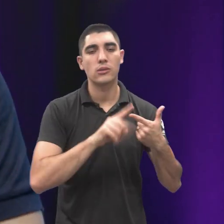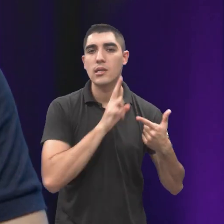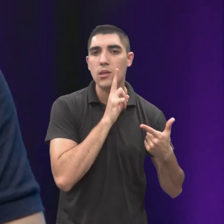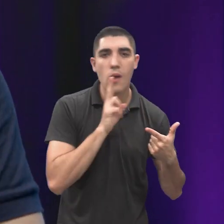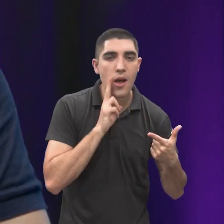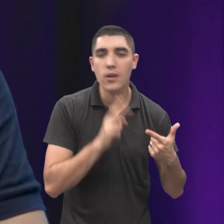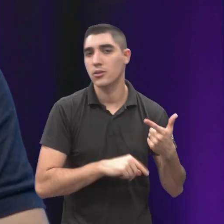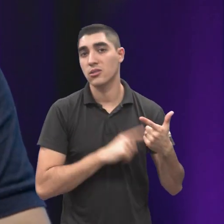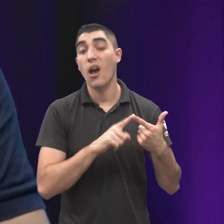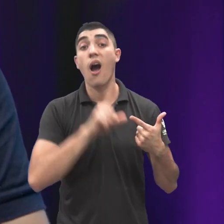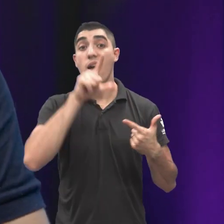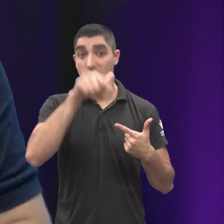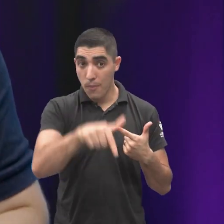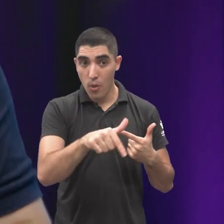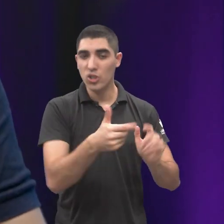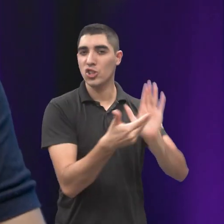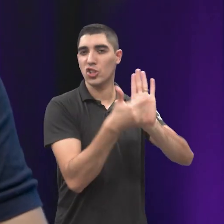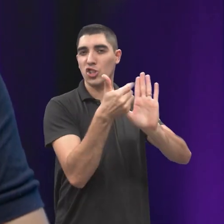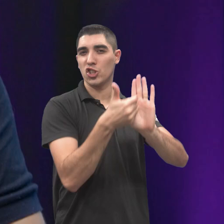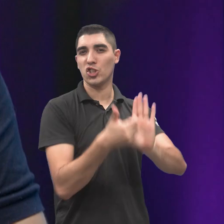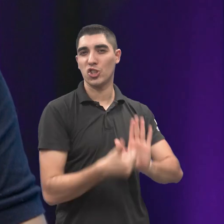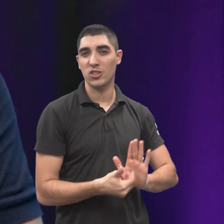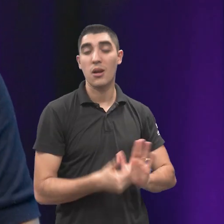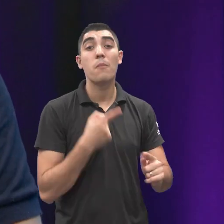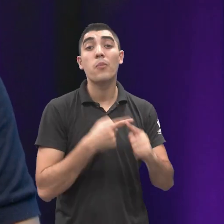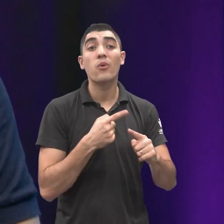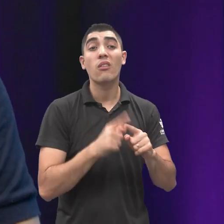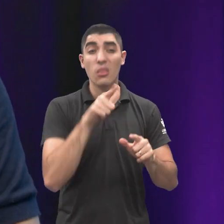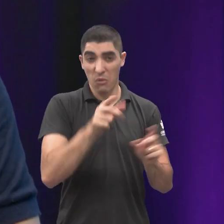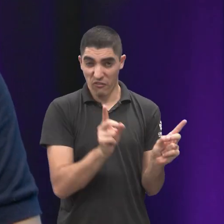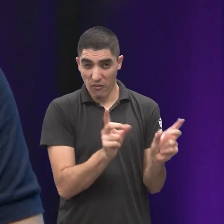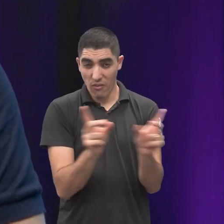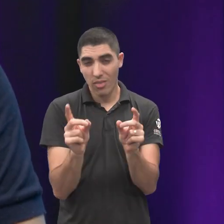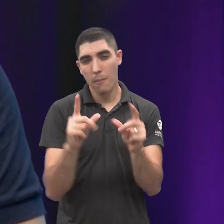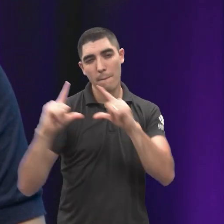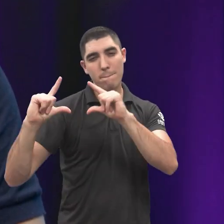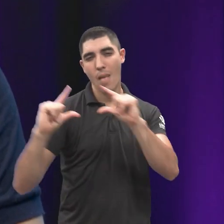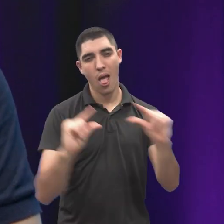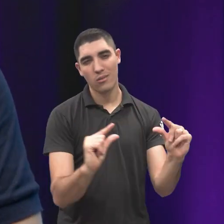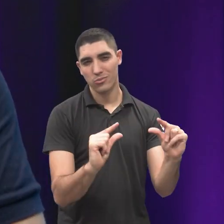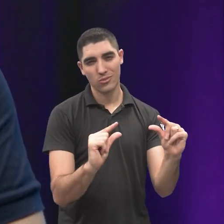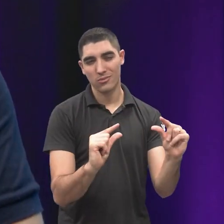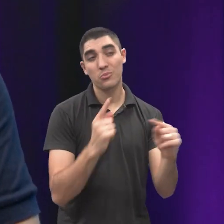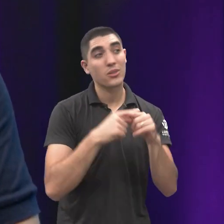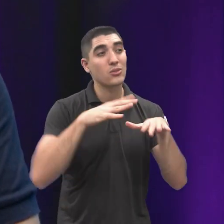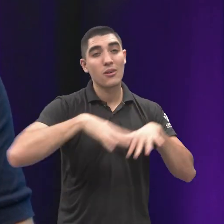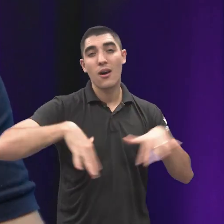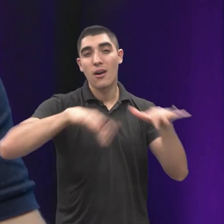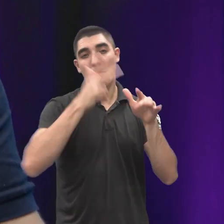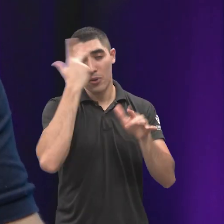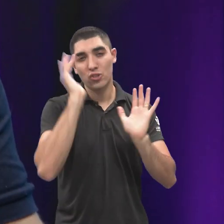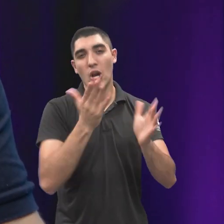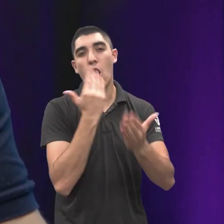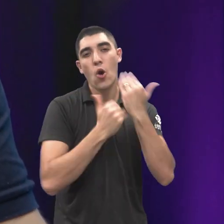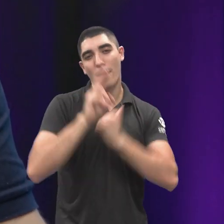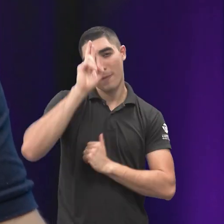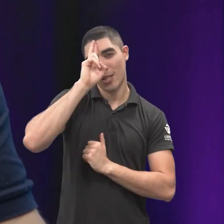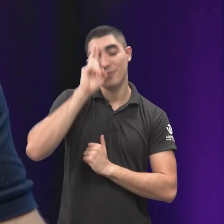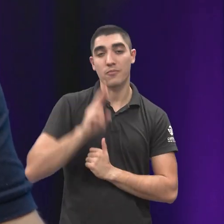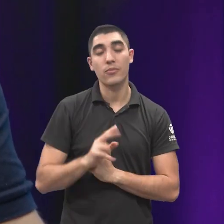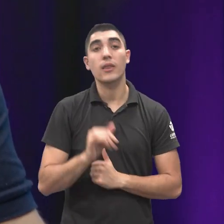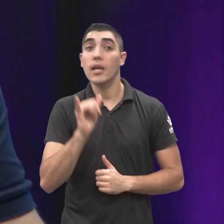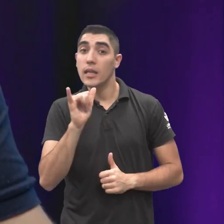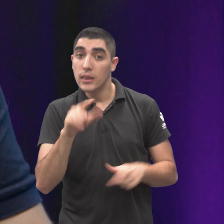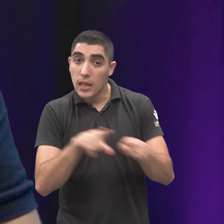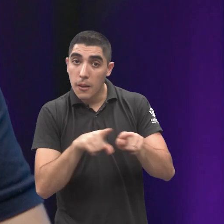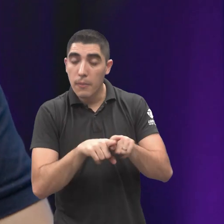tal, e depois disso vocês já tiram, porque sabe que a probabilidade de venda depois daquilo é menor. Sim. Enfim, anunciar também